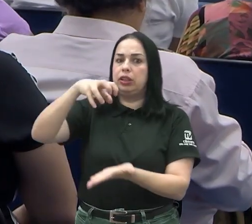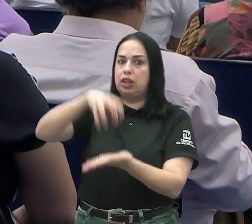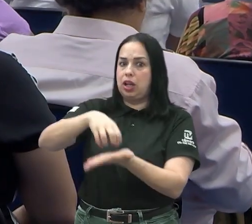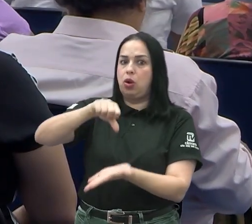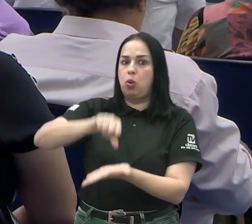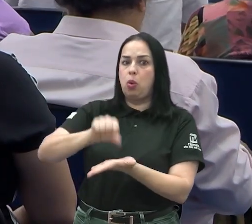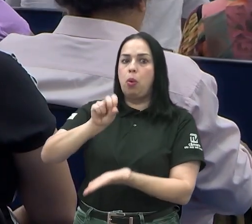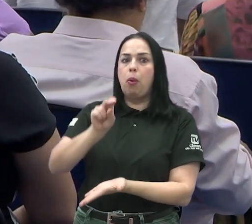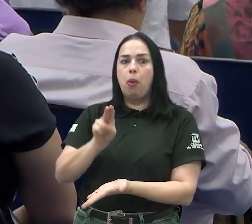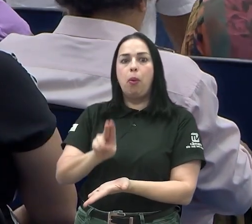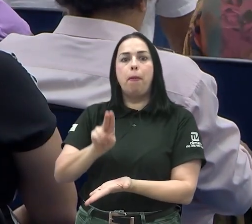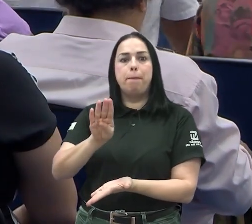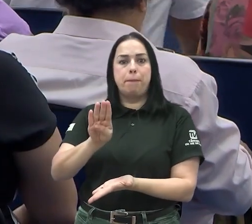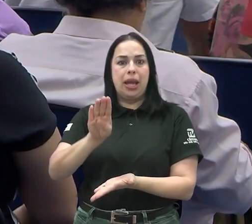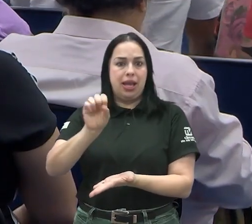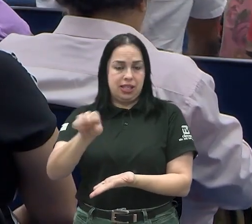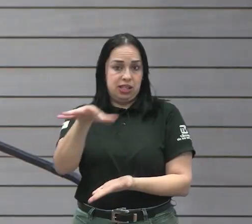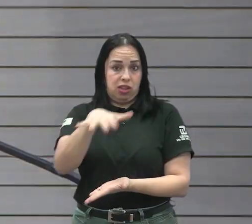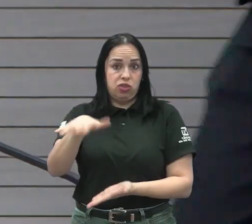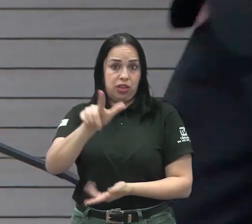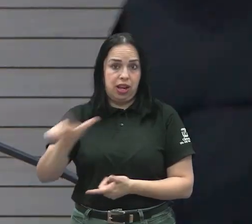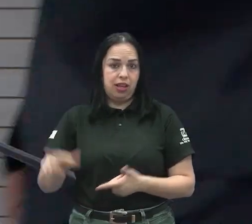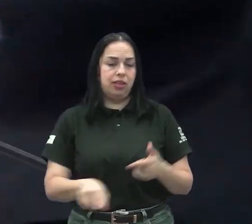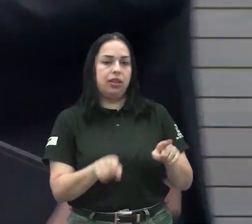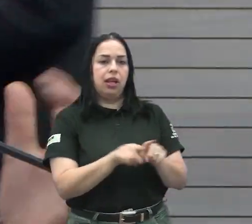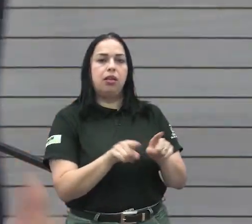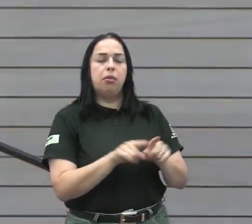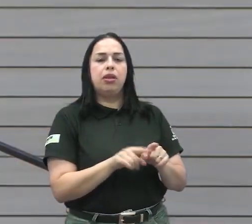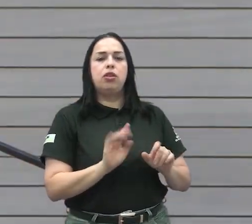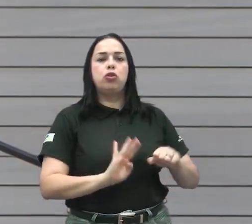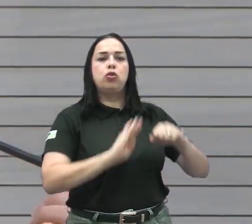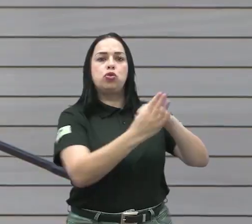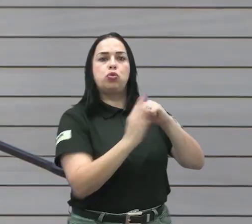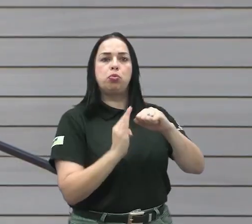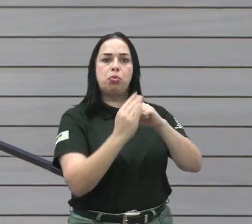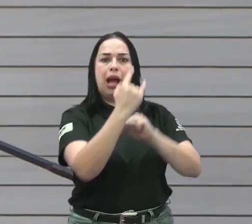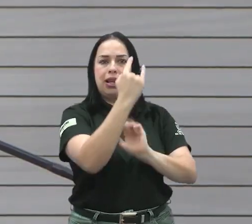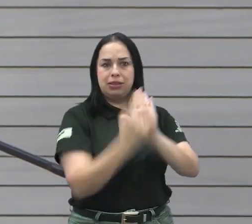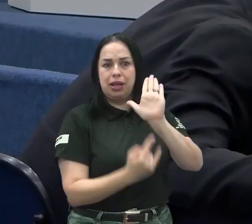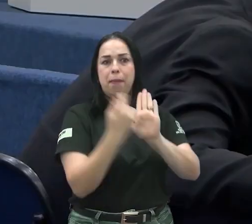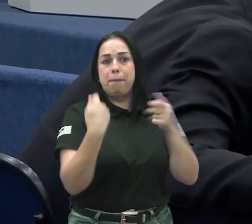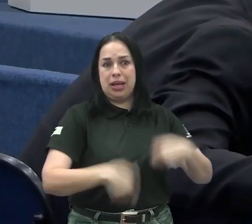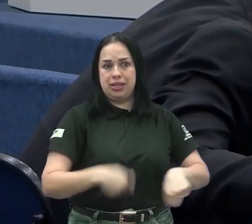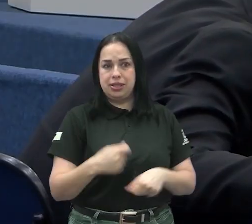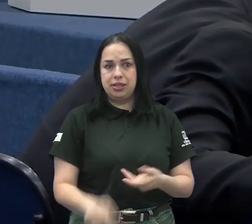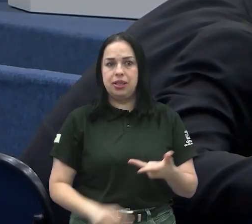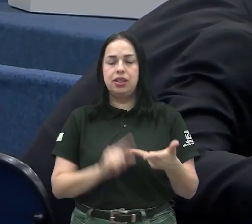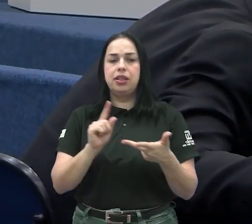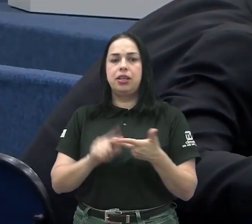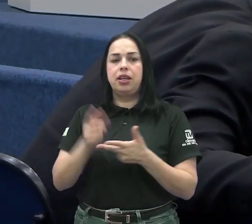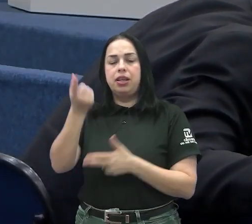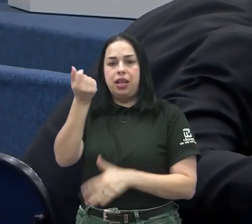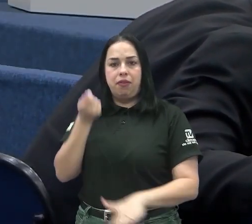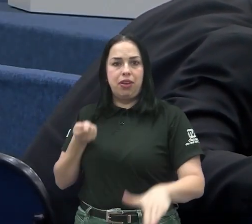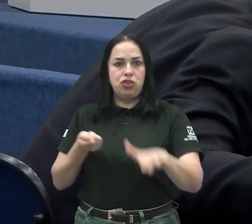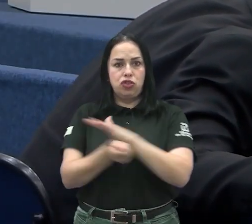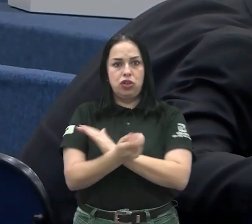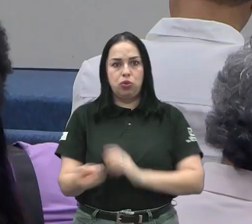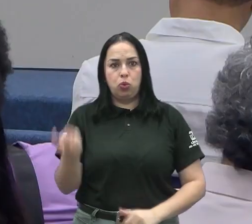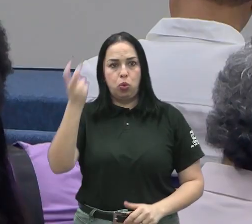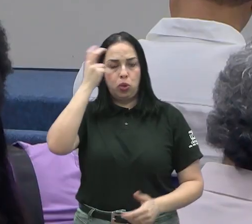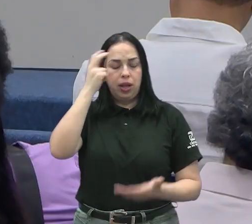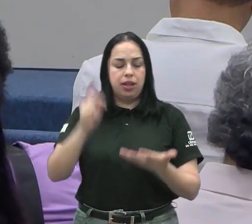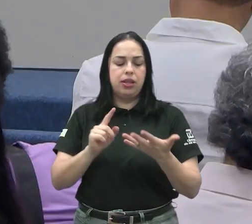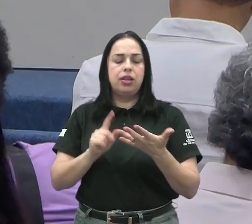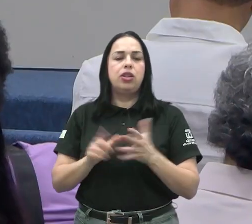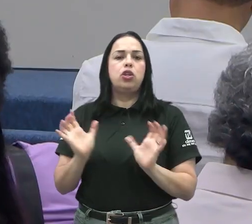de saúde na Zona Norte e Leste, reforço na regularização fundiária, mais investimentos em cultura